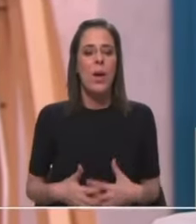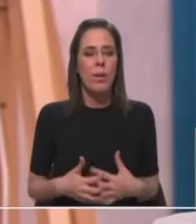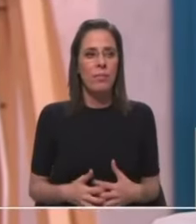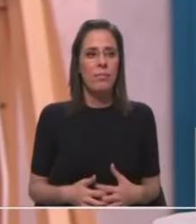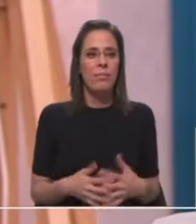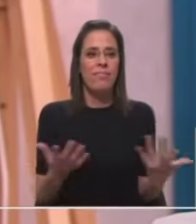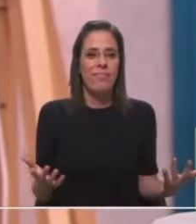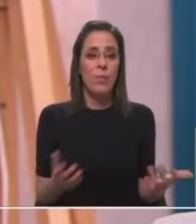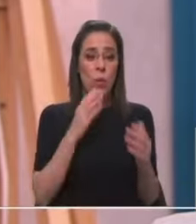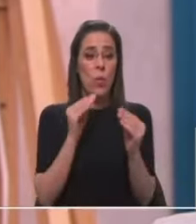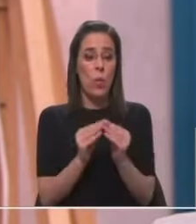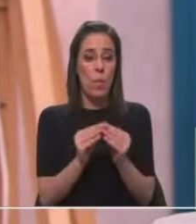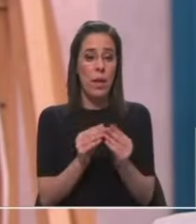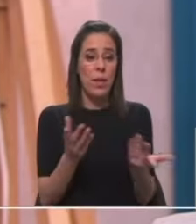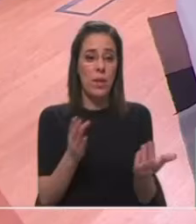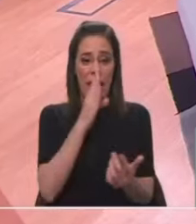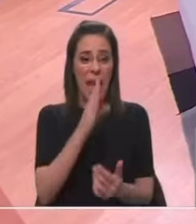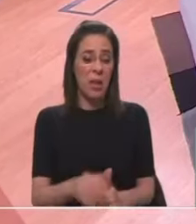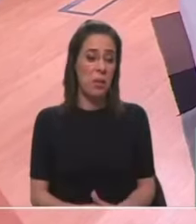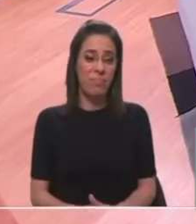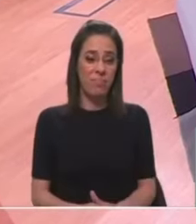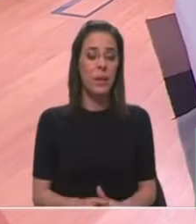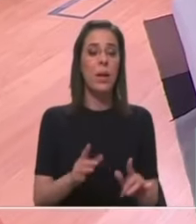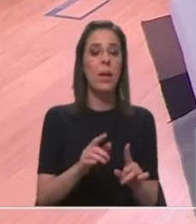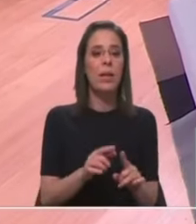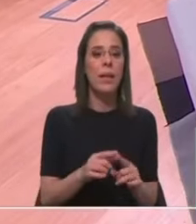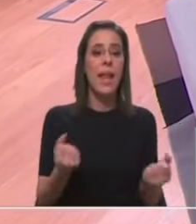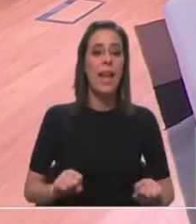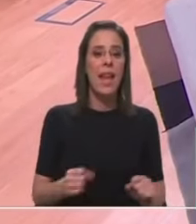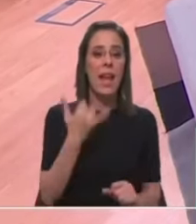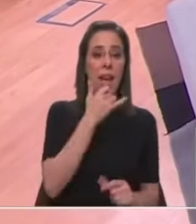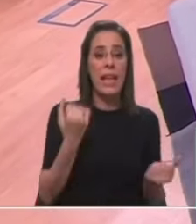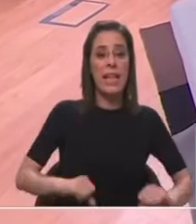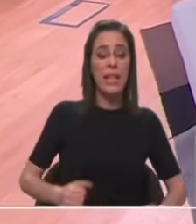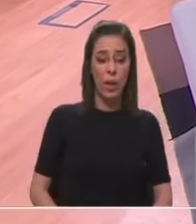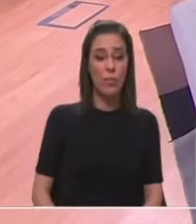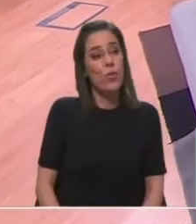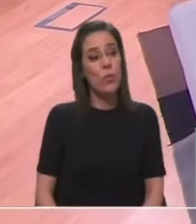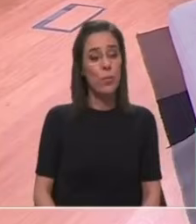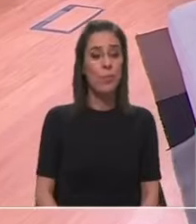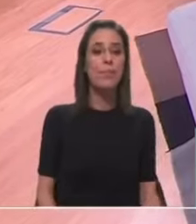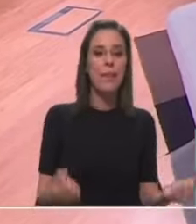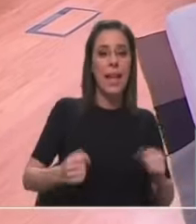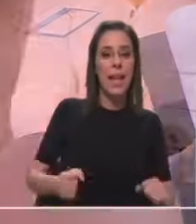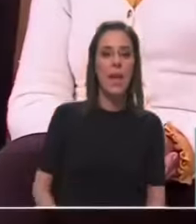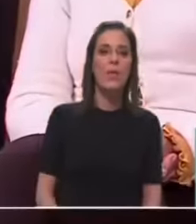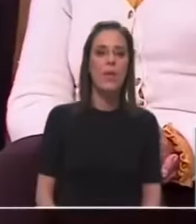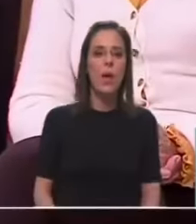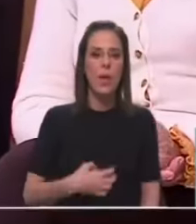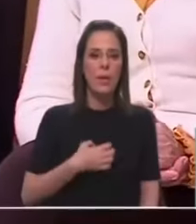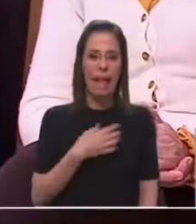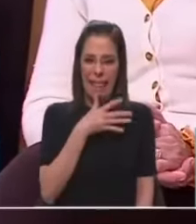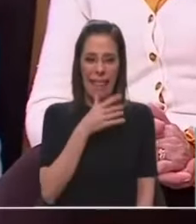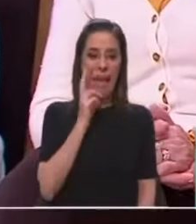tivéssemos esta reação num beijo heterossexual. Eu acho que é aqueles risos de... Nervos. De nervos. Nervos. É aquele riso nervoso. Não estou confortável a ver